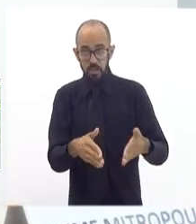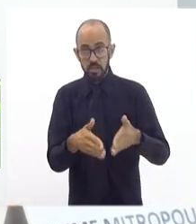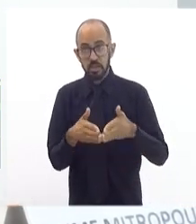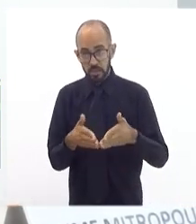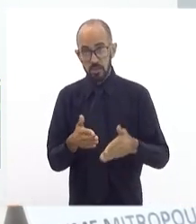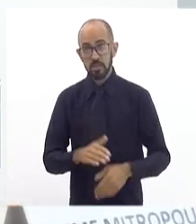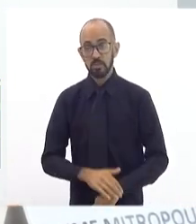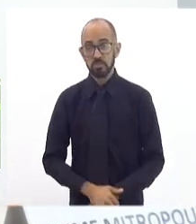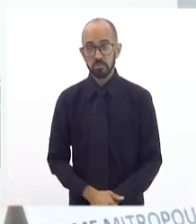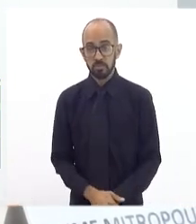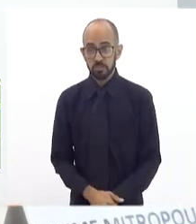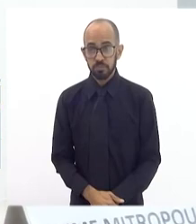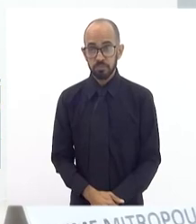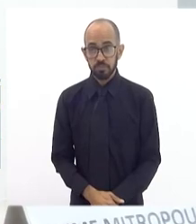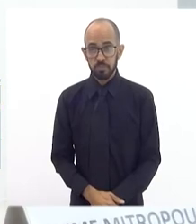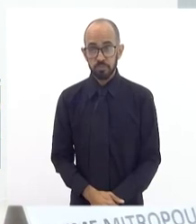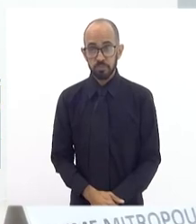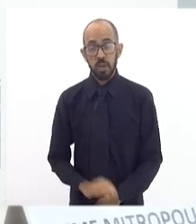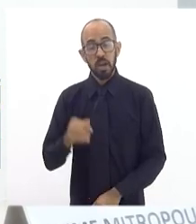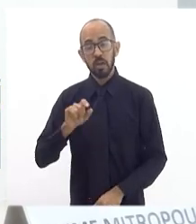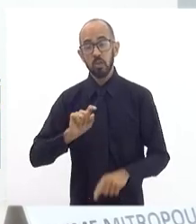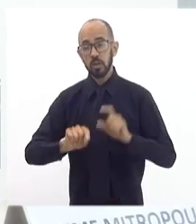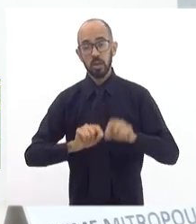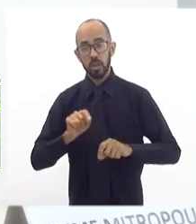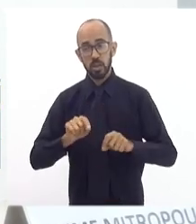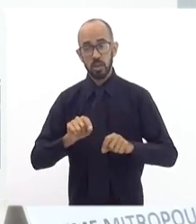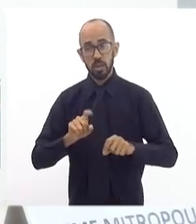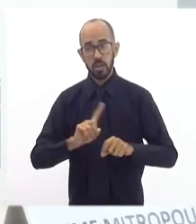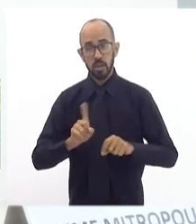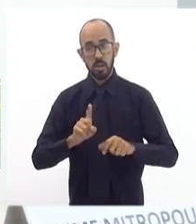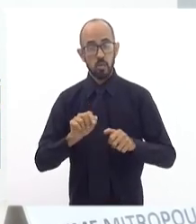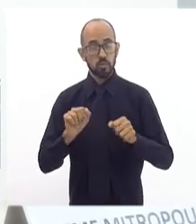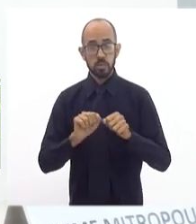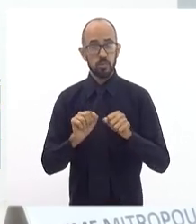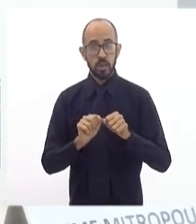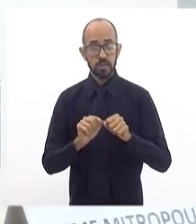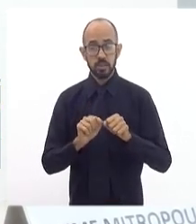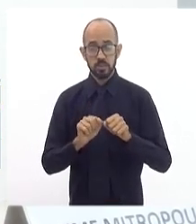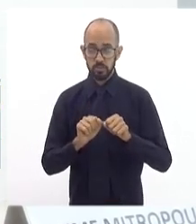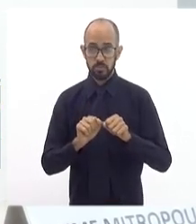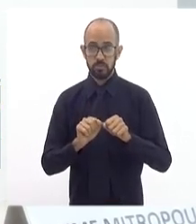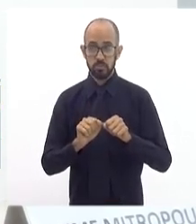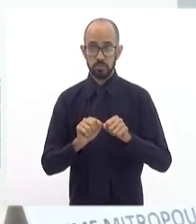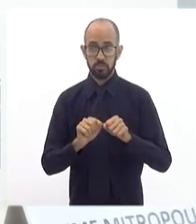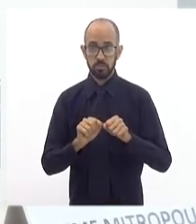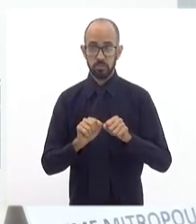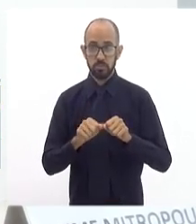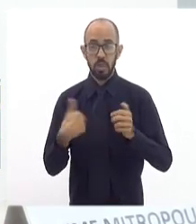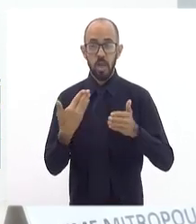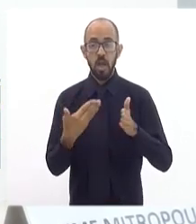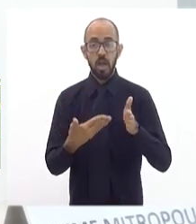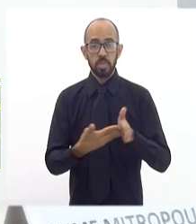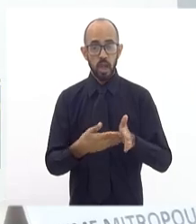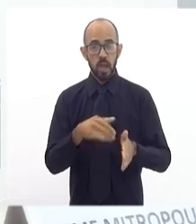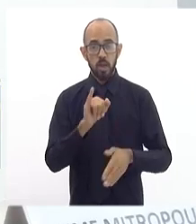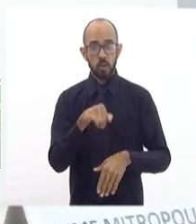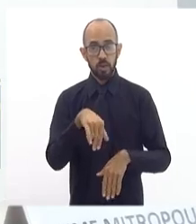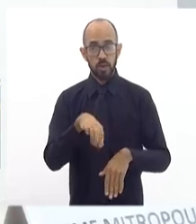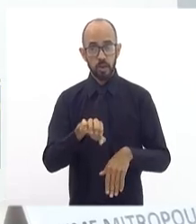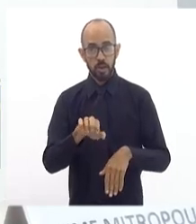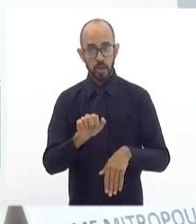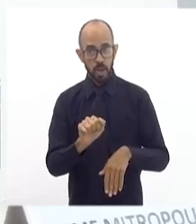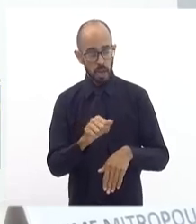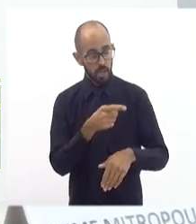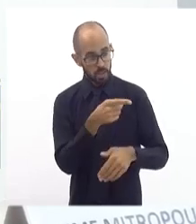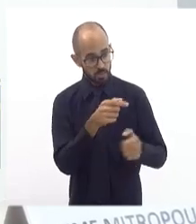licença para que não se possa instalar e enquanto o Inea possa